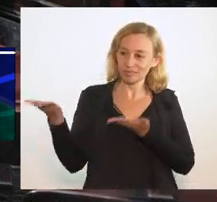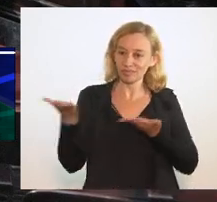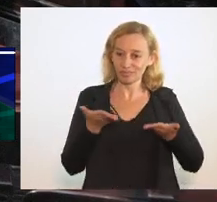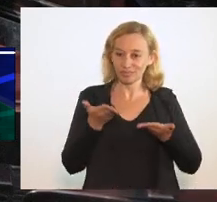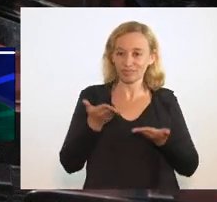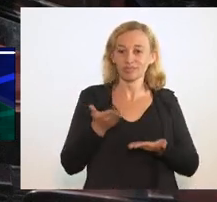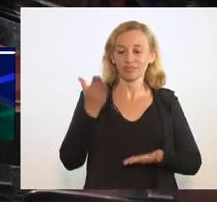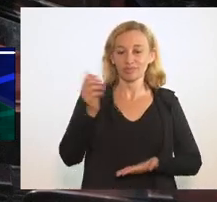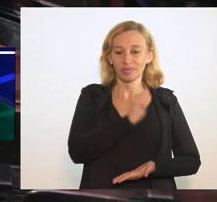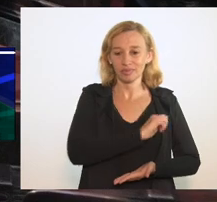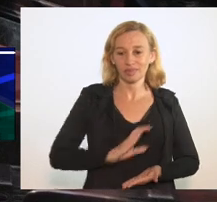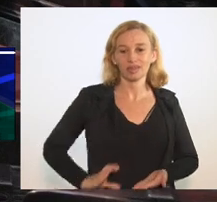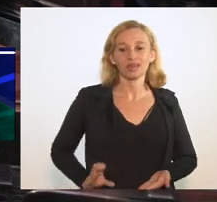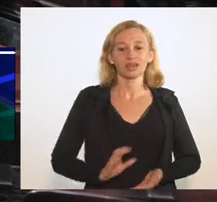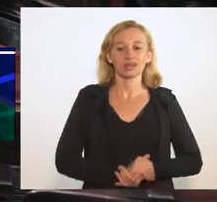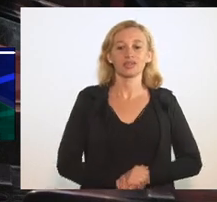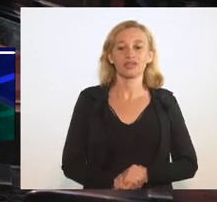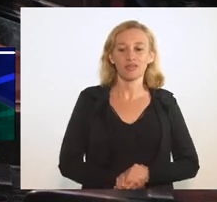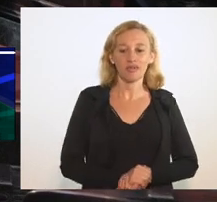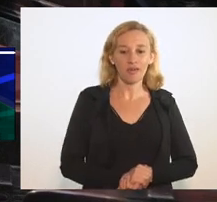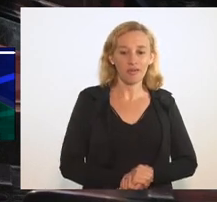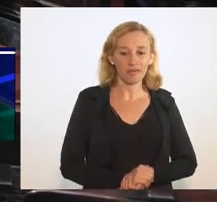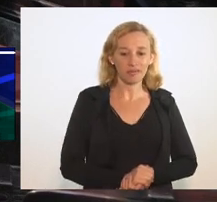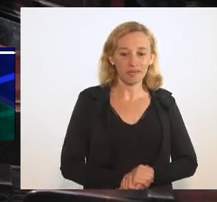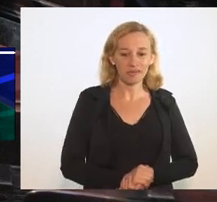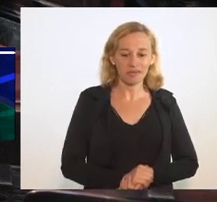deputado André Siciliano. Inscrito.